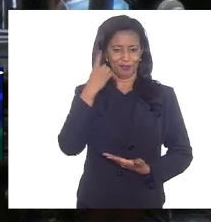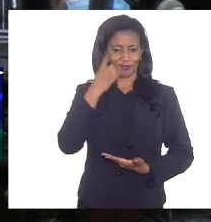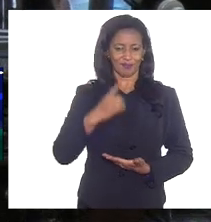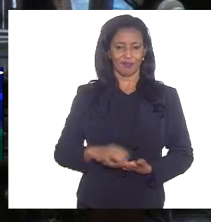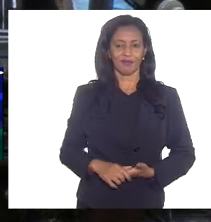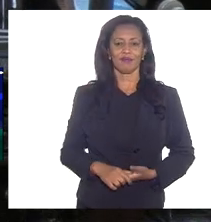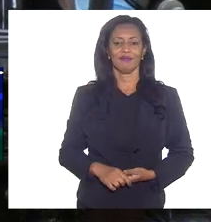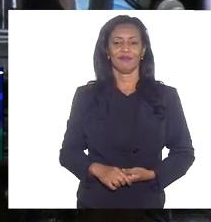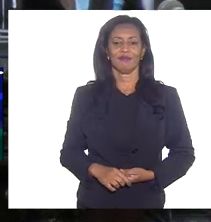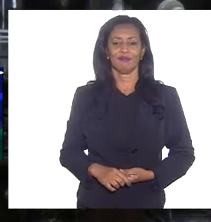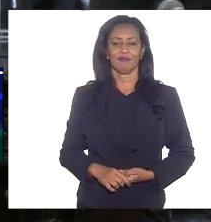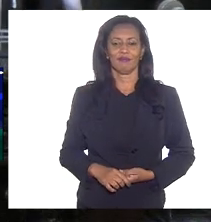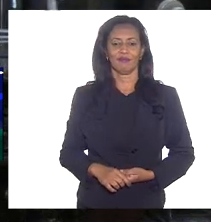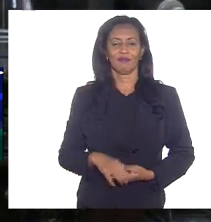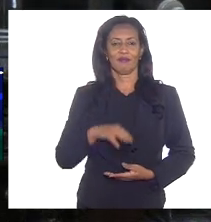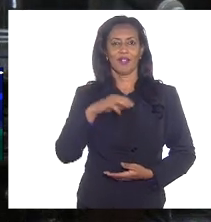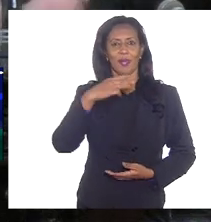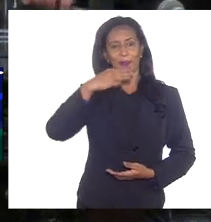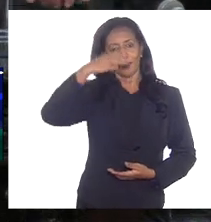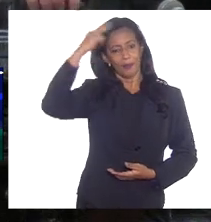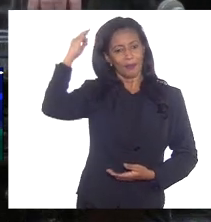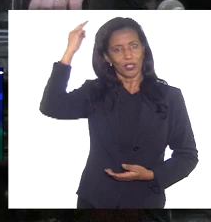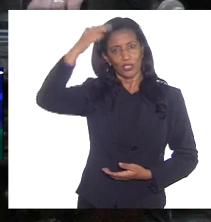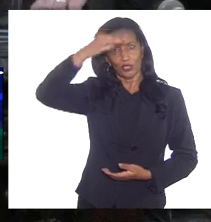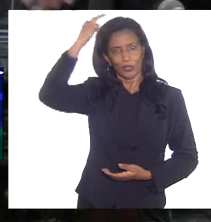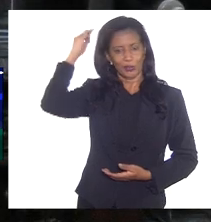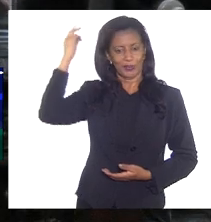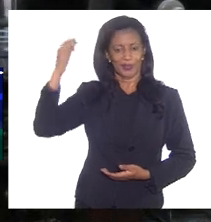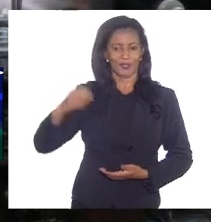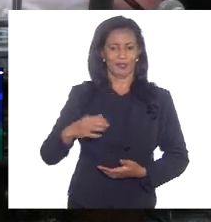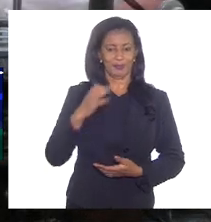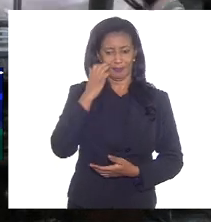Deputado Márcio Canella, deputado Márcio Pacheco.